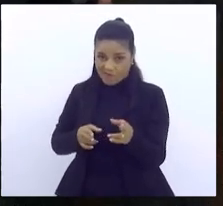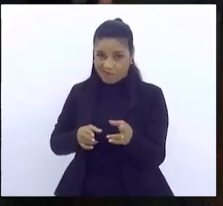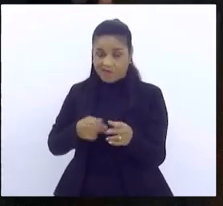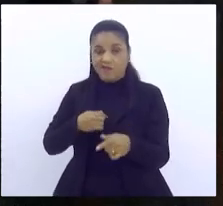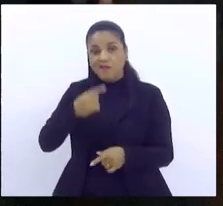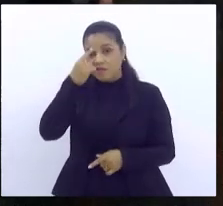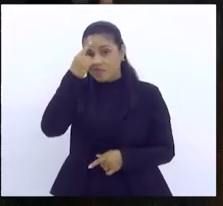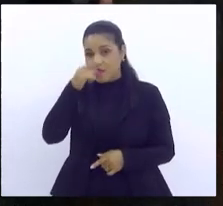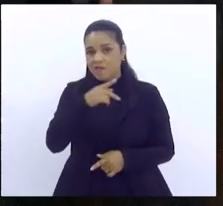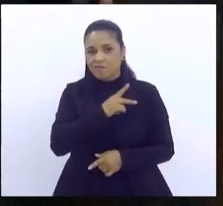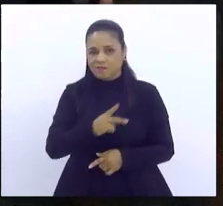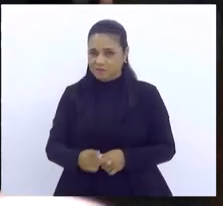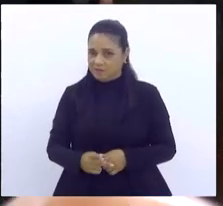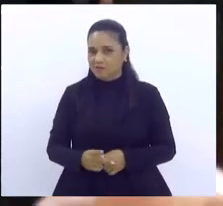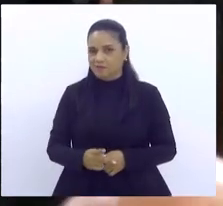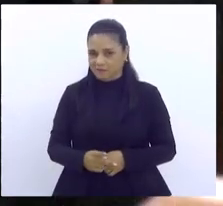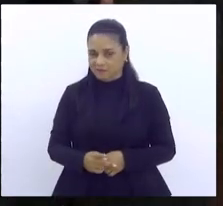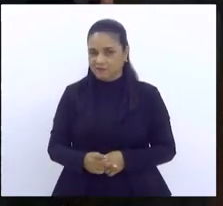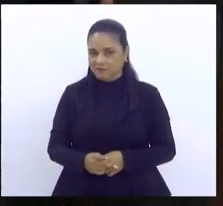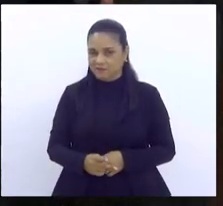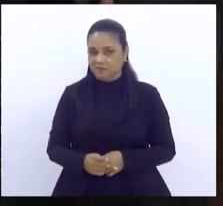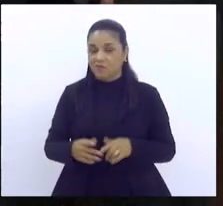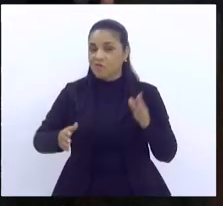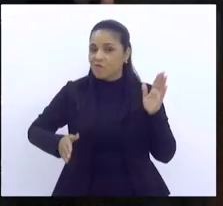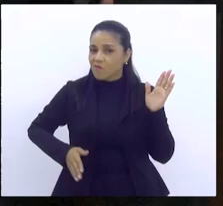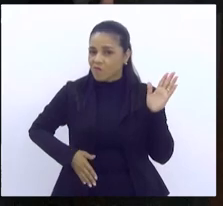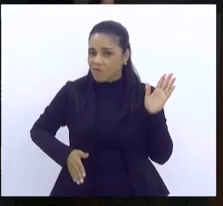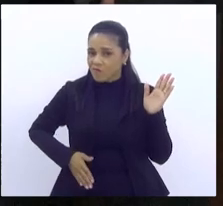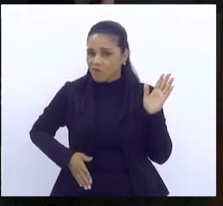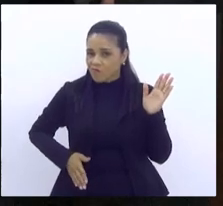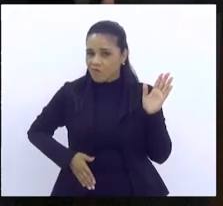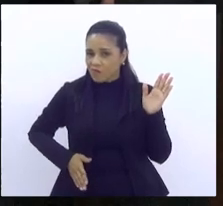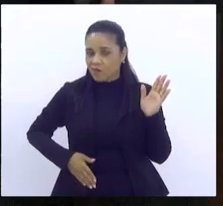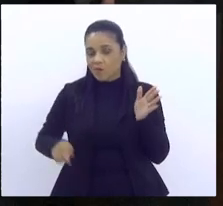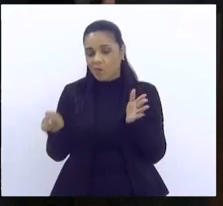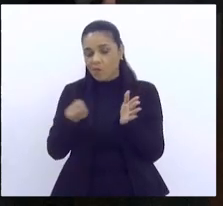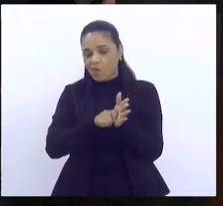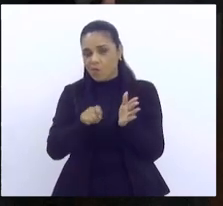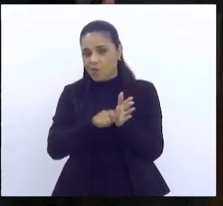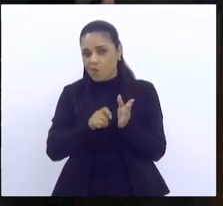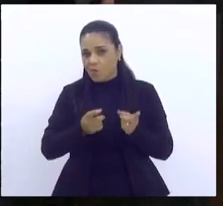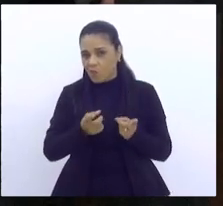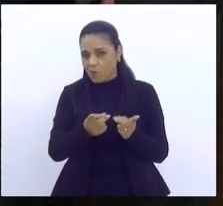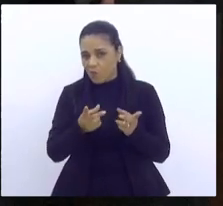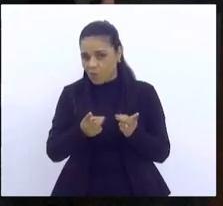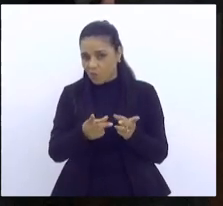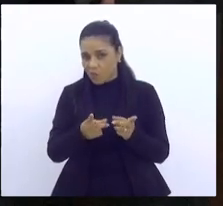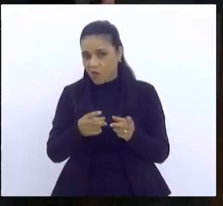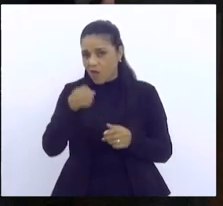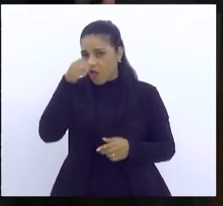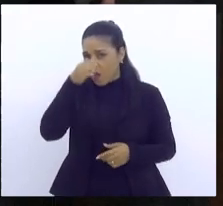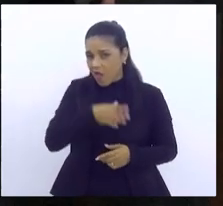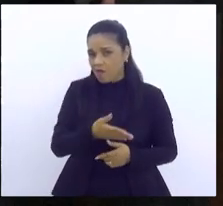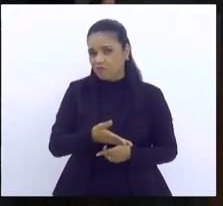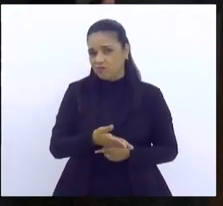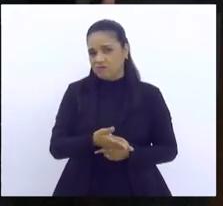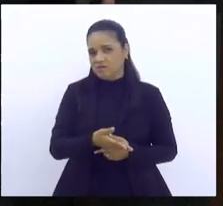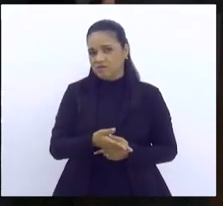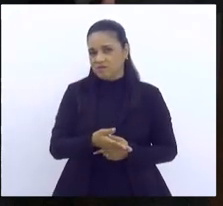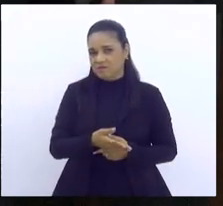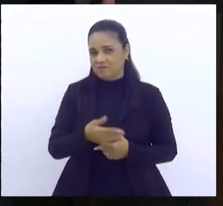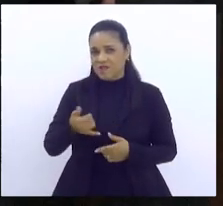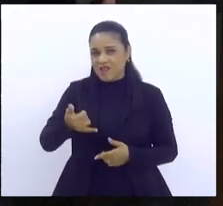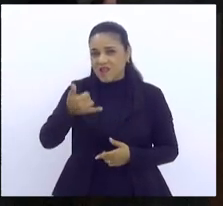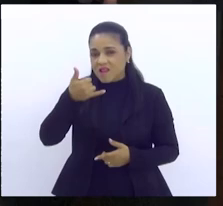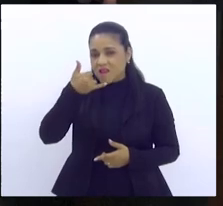senhor presidente, os vagabundos, os traficantes, eles estão tão abusados que eles ligaram